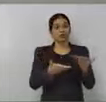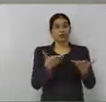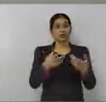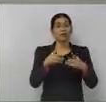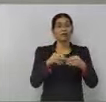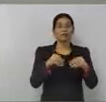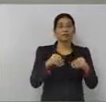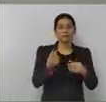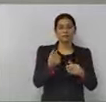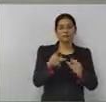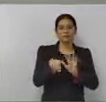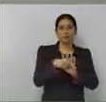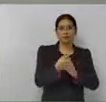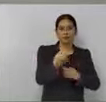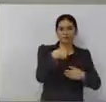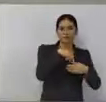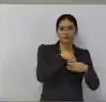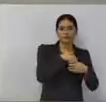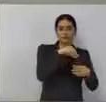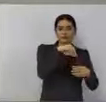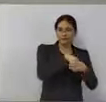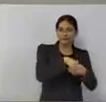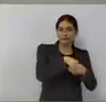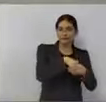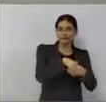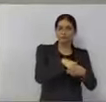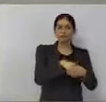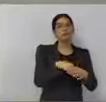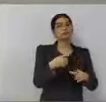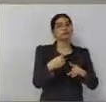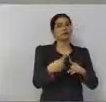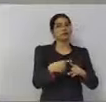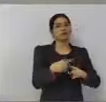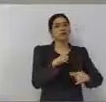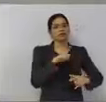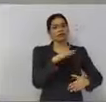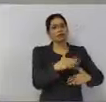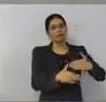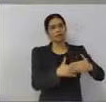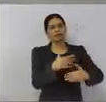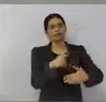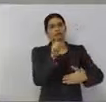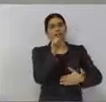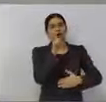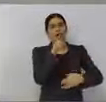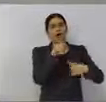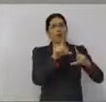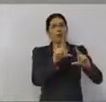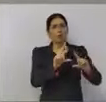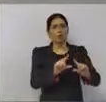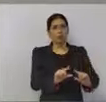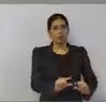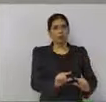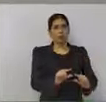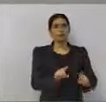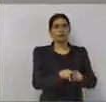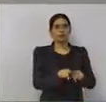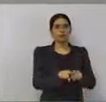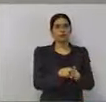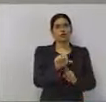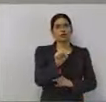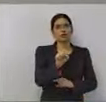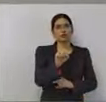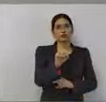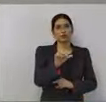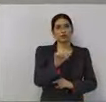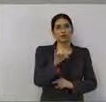Né? Esse lodo ele passa por um processo de desaguação para diminuir o teor de água e sólidos. Então, já é um